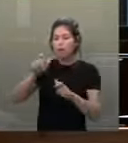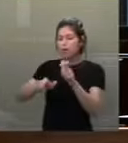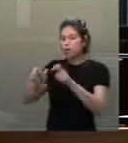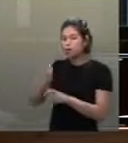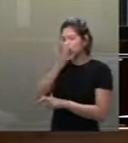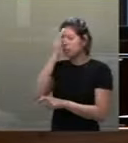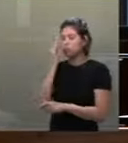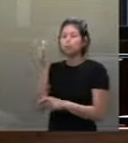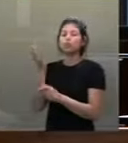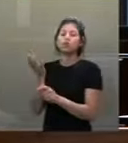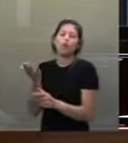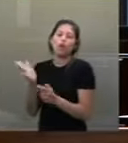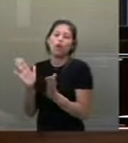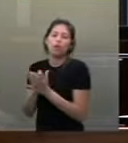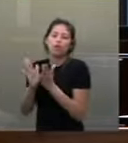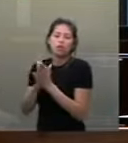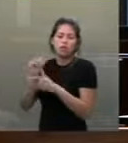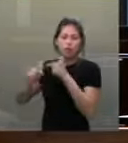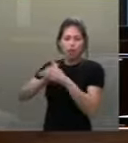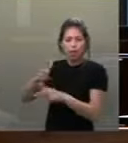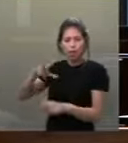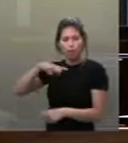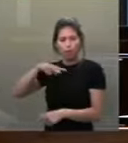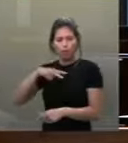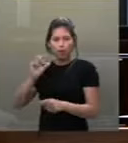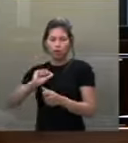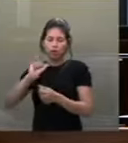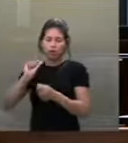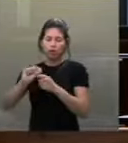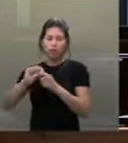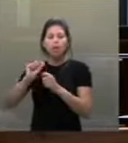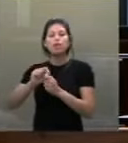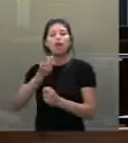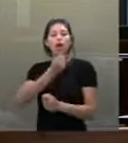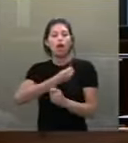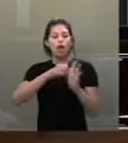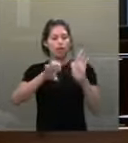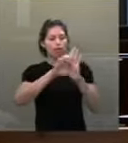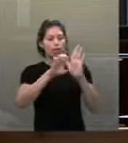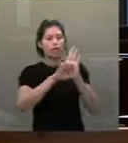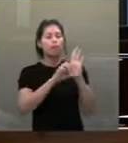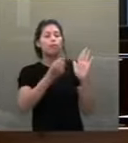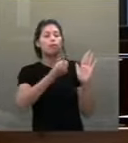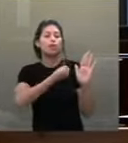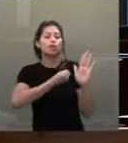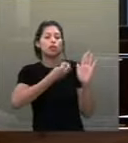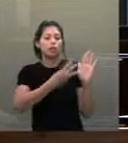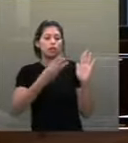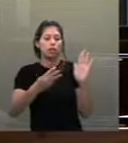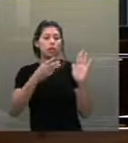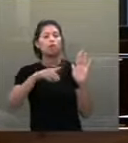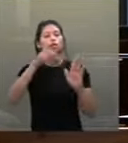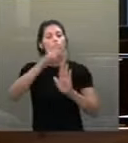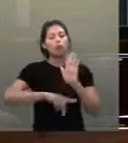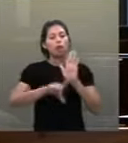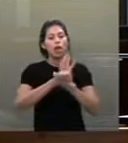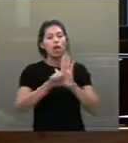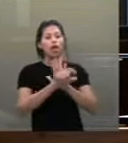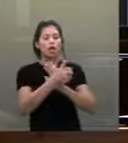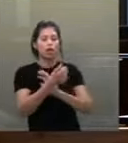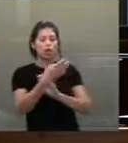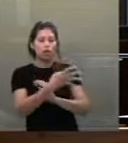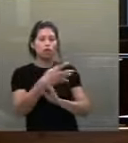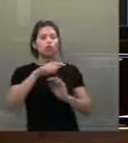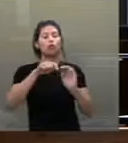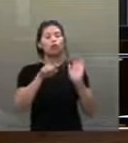renda, texto resultante da combinação da emenda 33 do senador Alessandro Vieira ao PL 1472 e